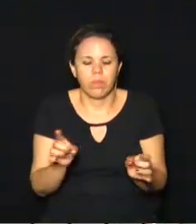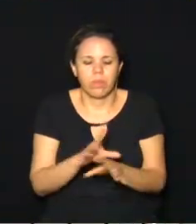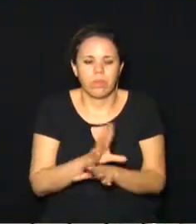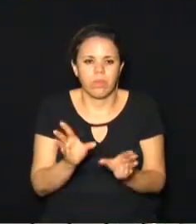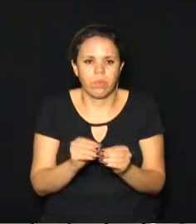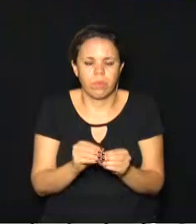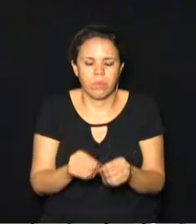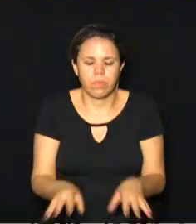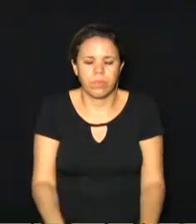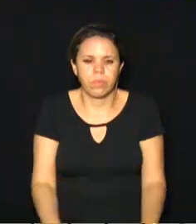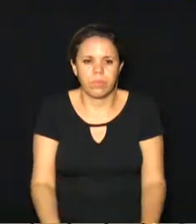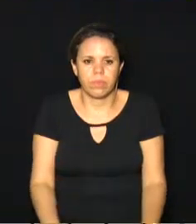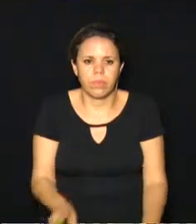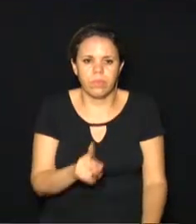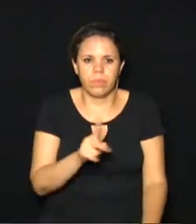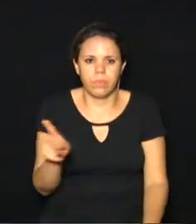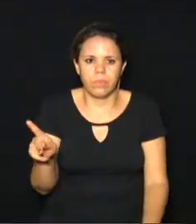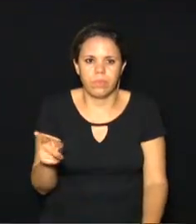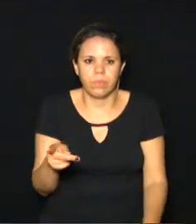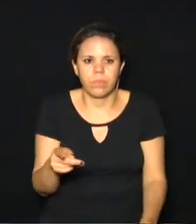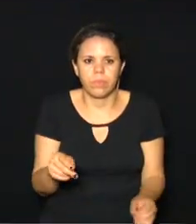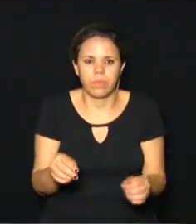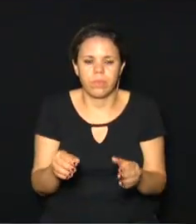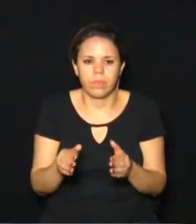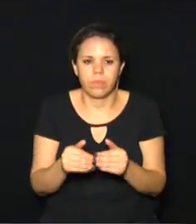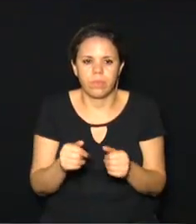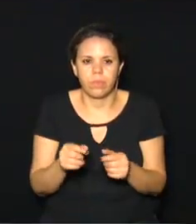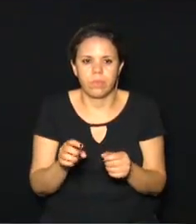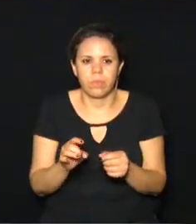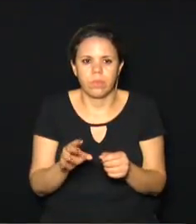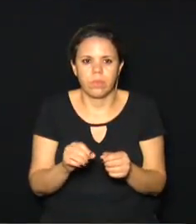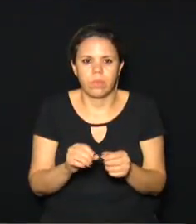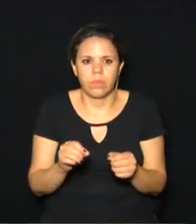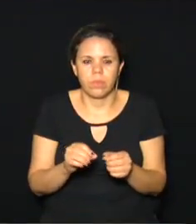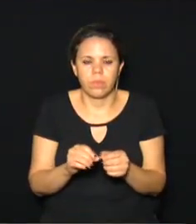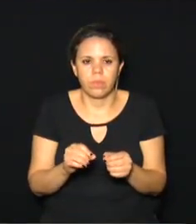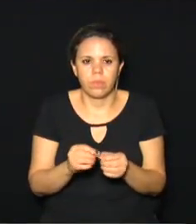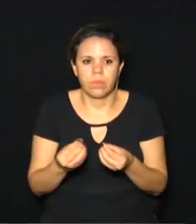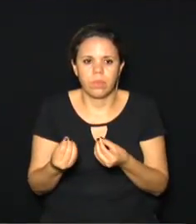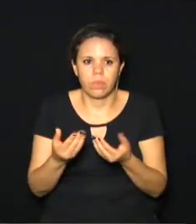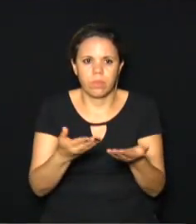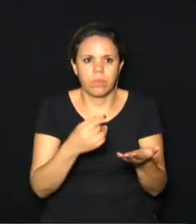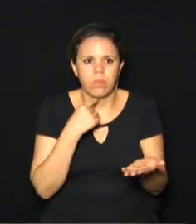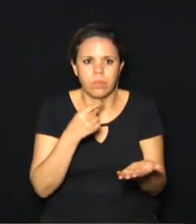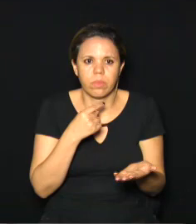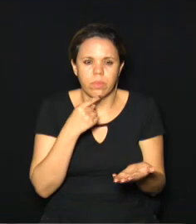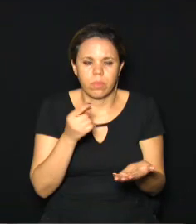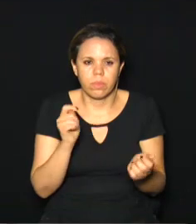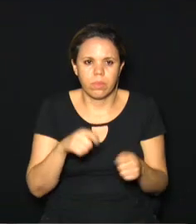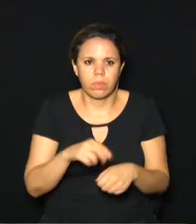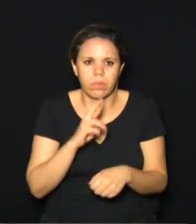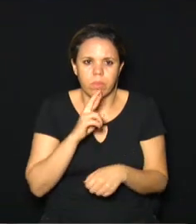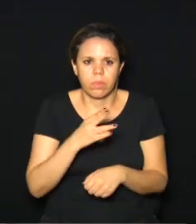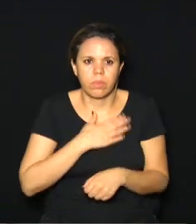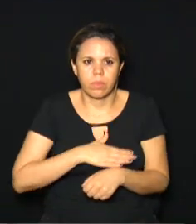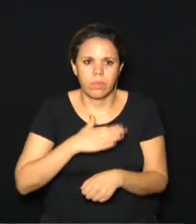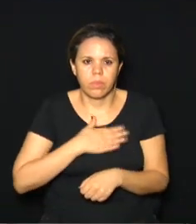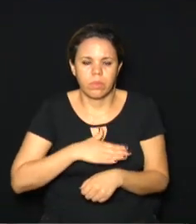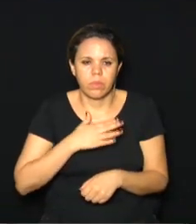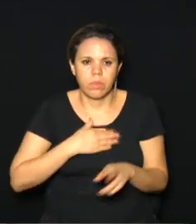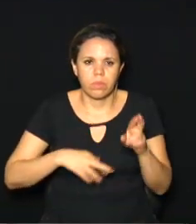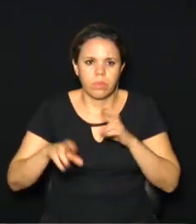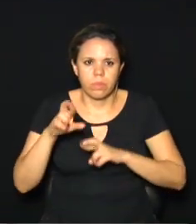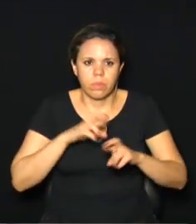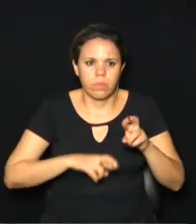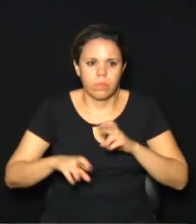encerramento. Presidente, eu vou pedir para que o presidente, se puder, por gentileza, me encaminhe essas questões, para que eu possa responder com calma,